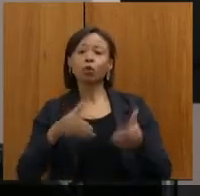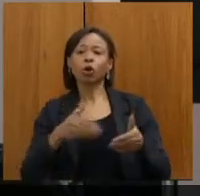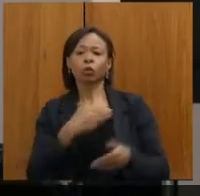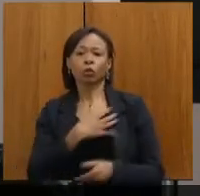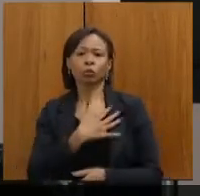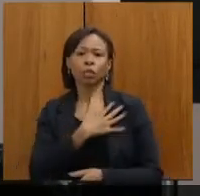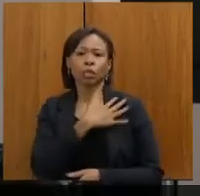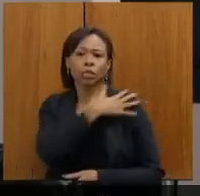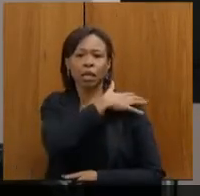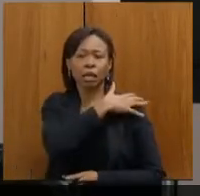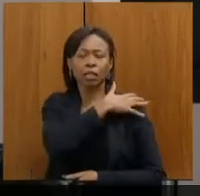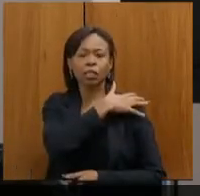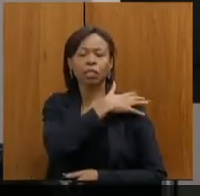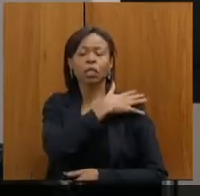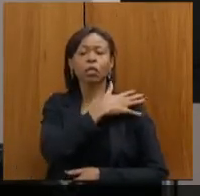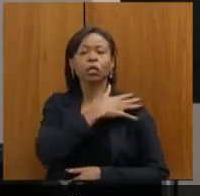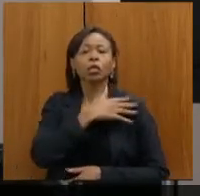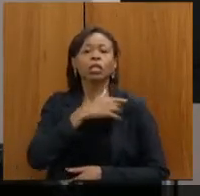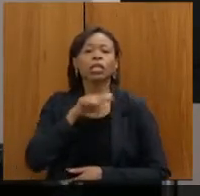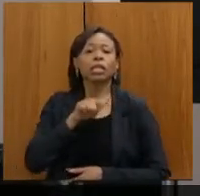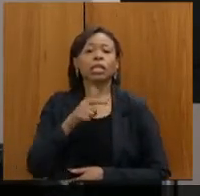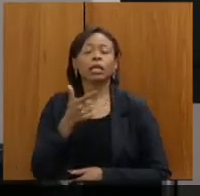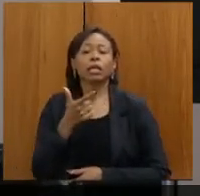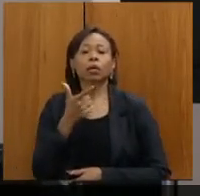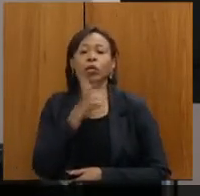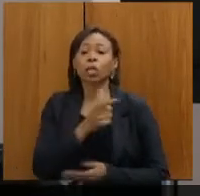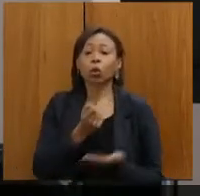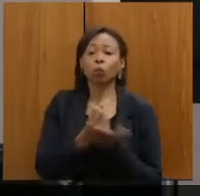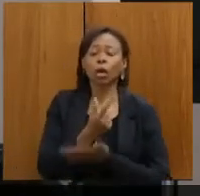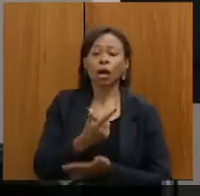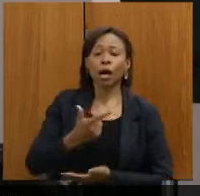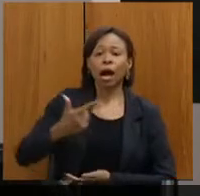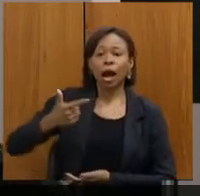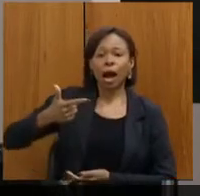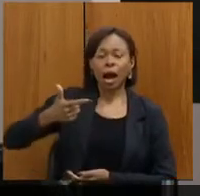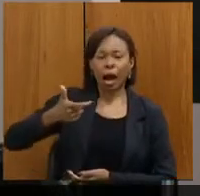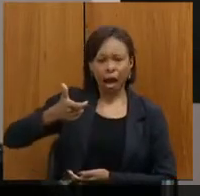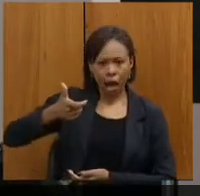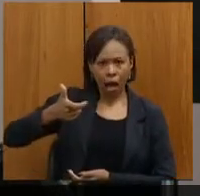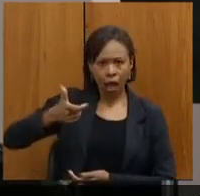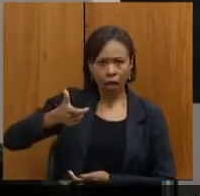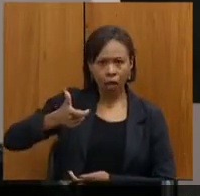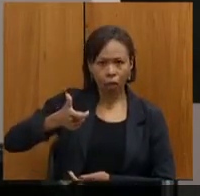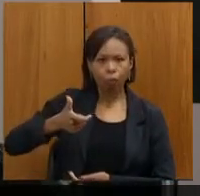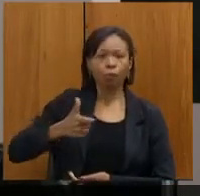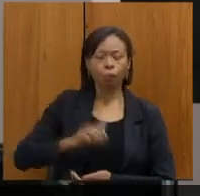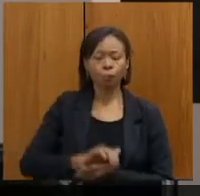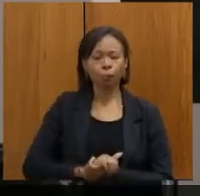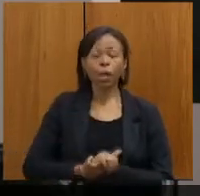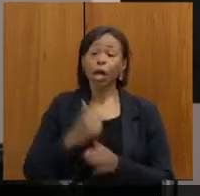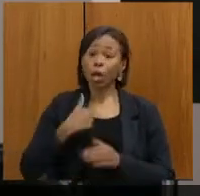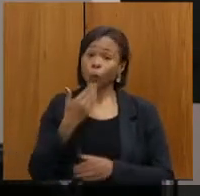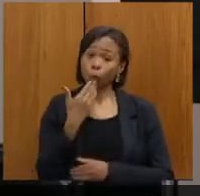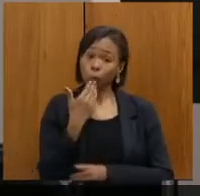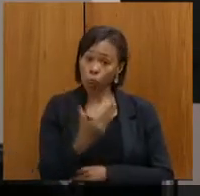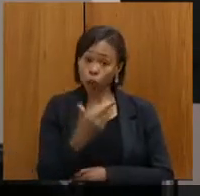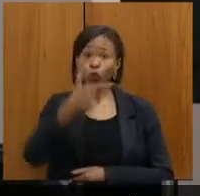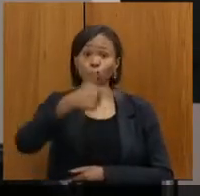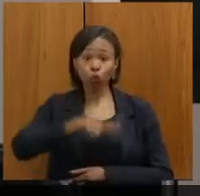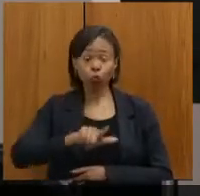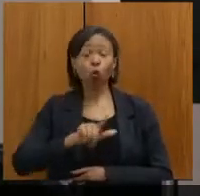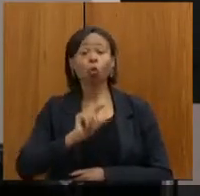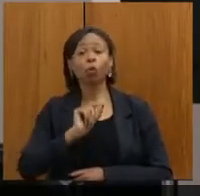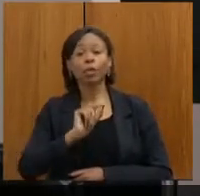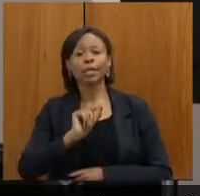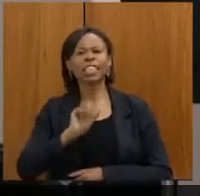do Estado que adquirirem a arma de fogo e eu gostaria de deixar mais um pedido aqui para o Senhor porque está